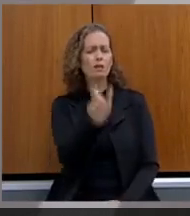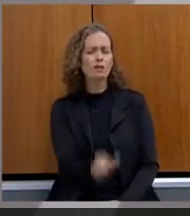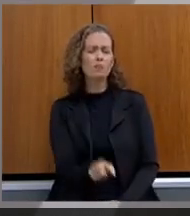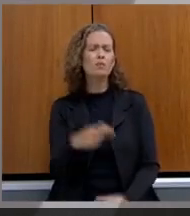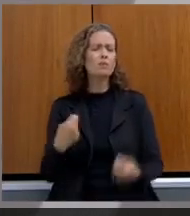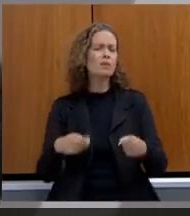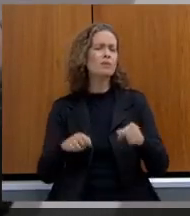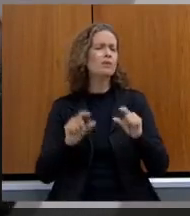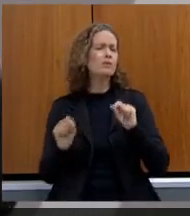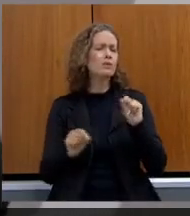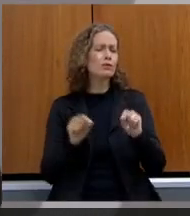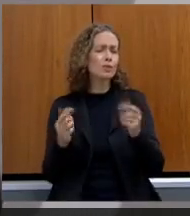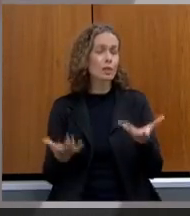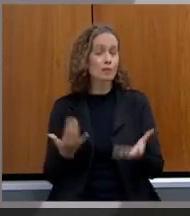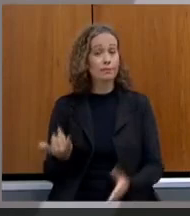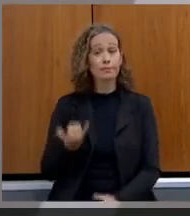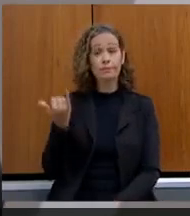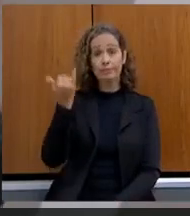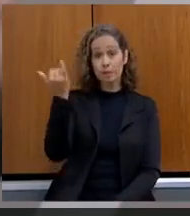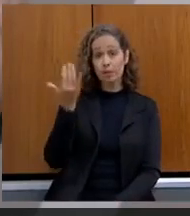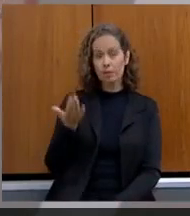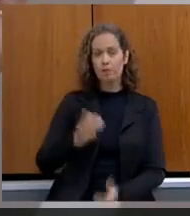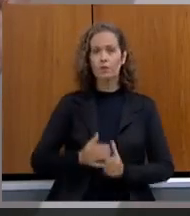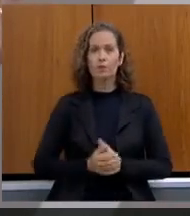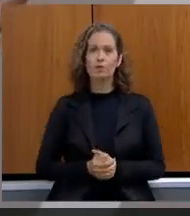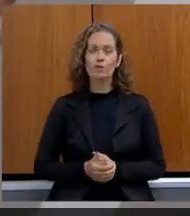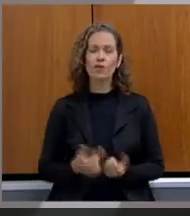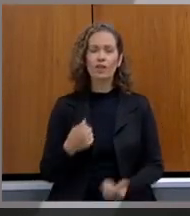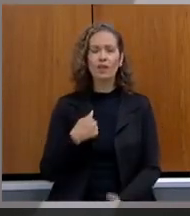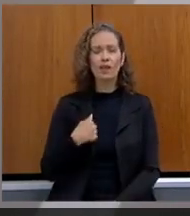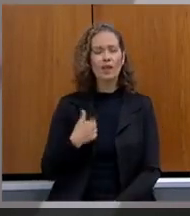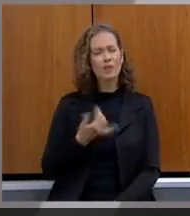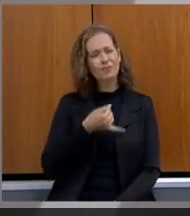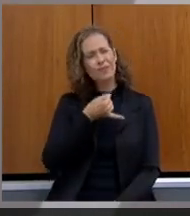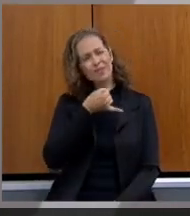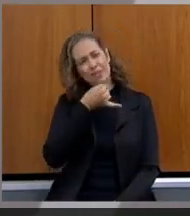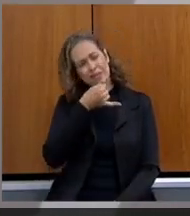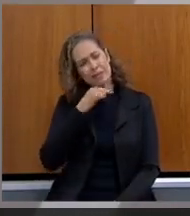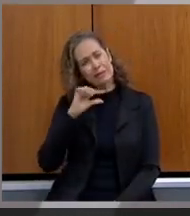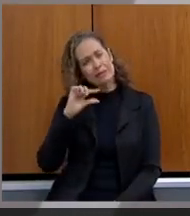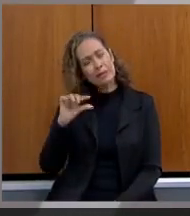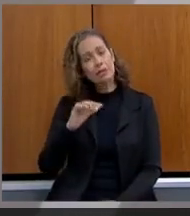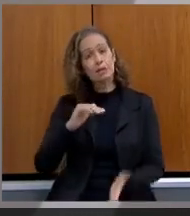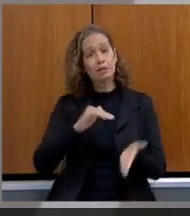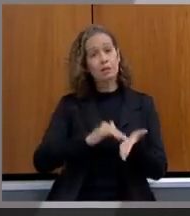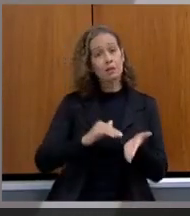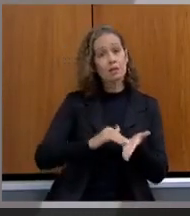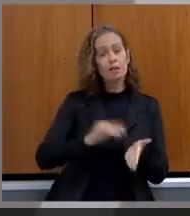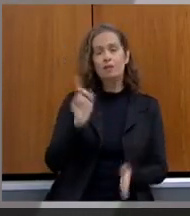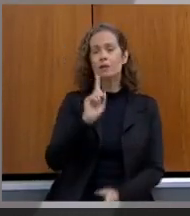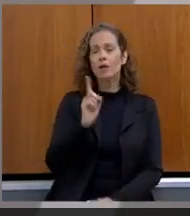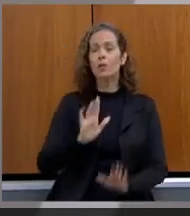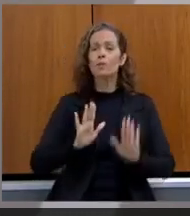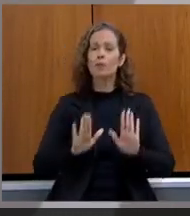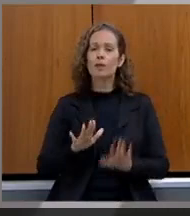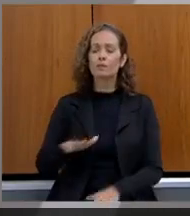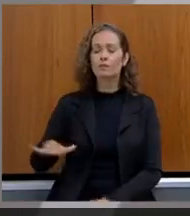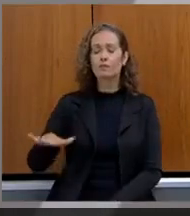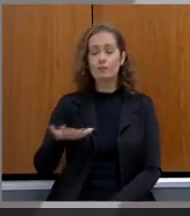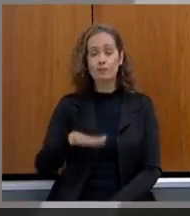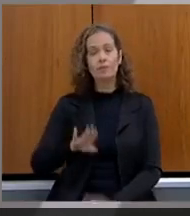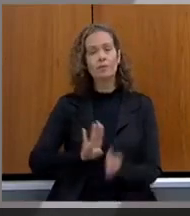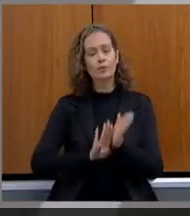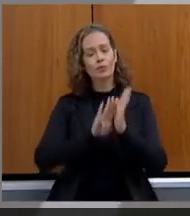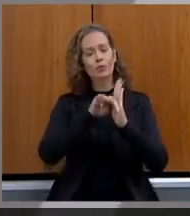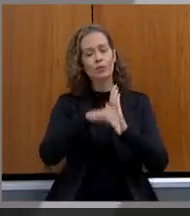é eu tenho uma pequena tristeza mas não é com a secretaria não é da minha região ainda está na onda